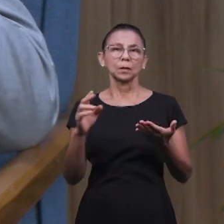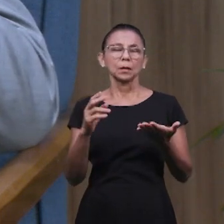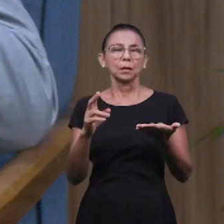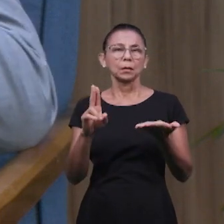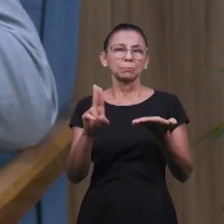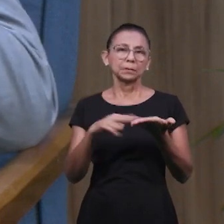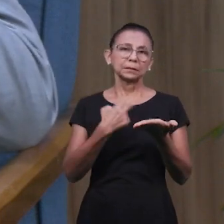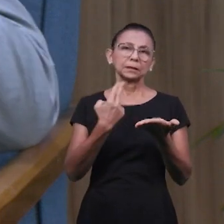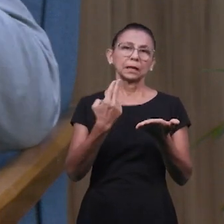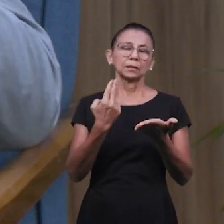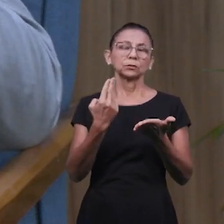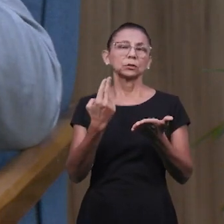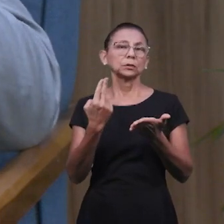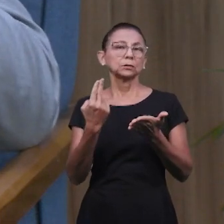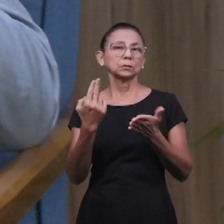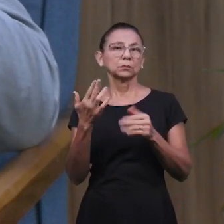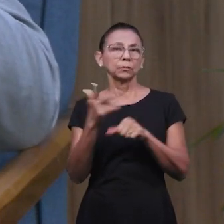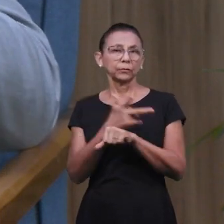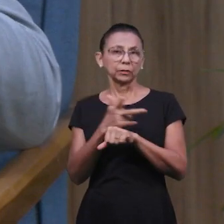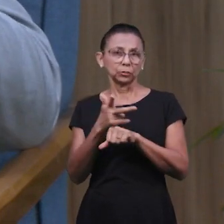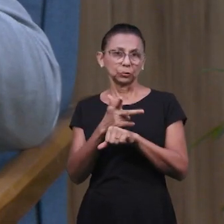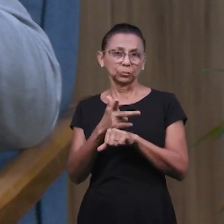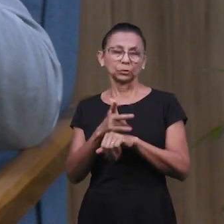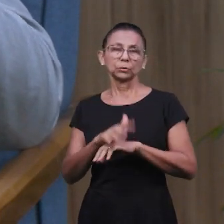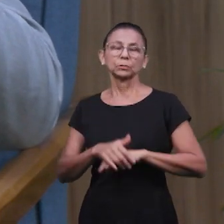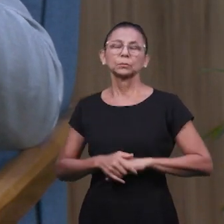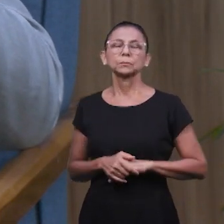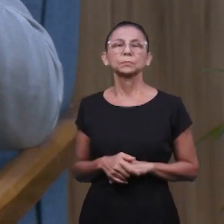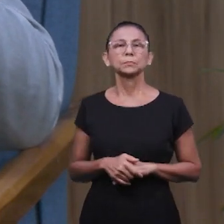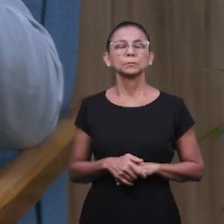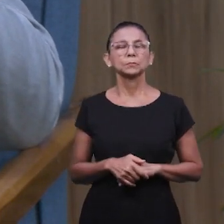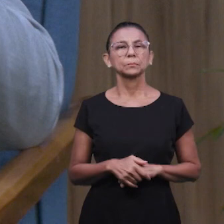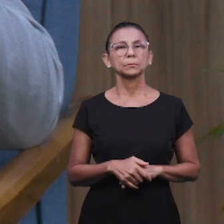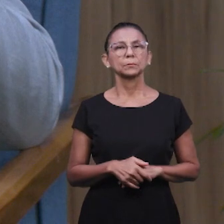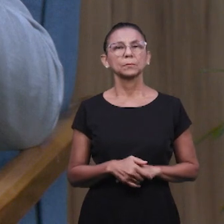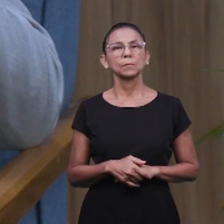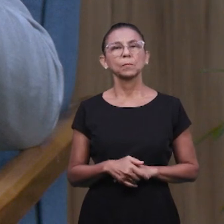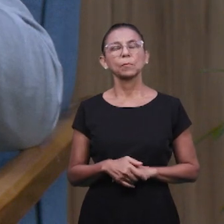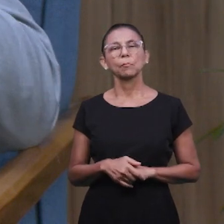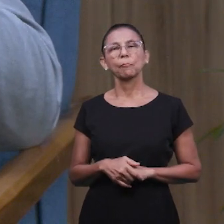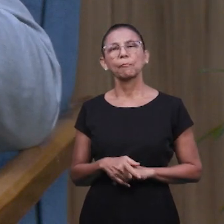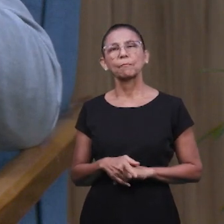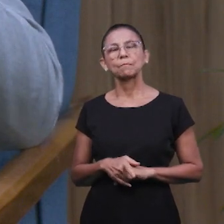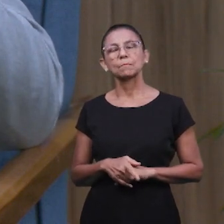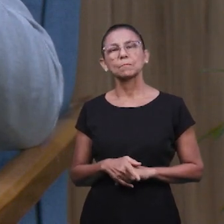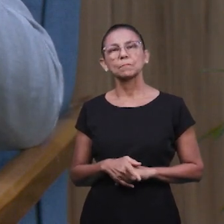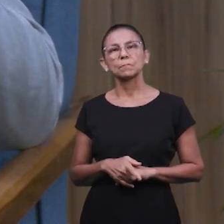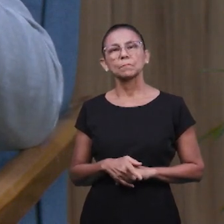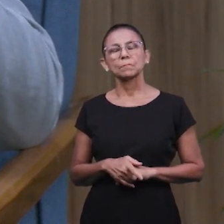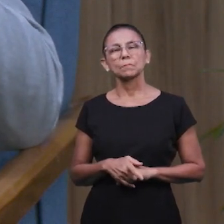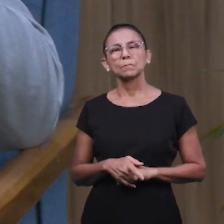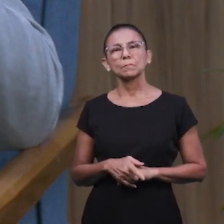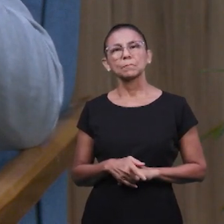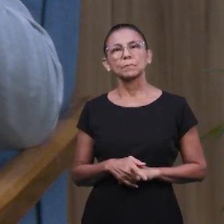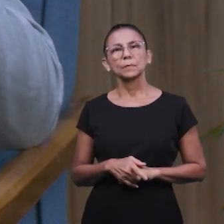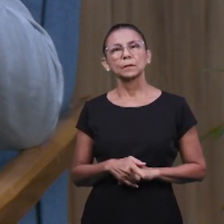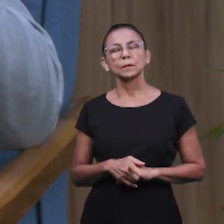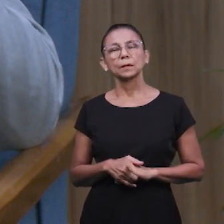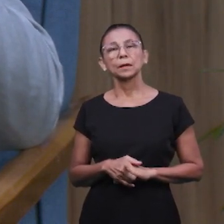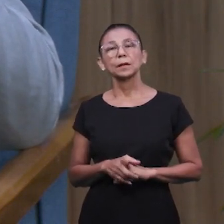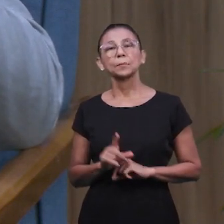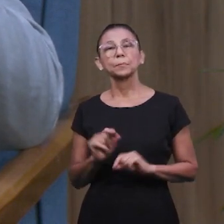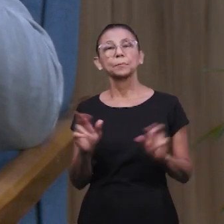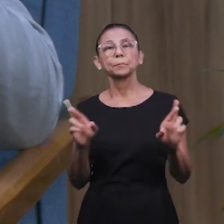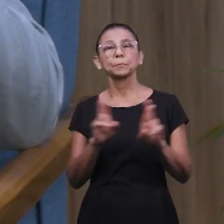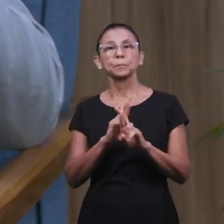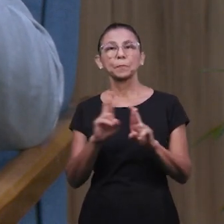tanto em texto como através de vídeo. E vamos falar aqui, ou vamos trazer para vocês algumas mensagens